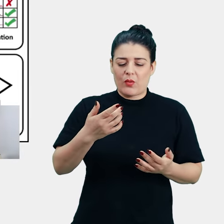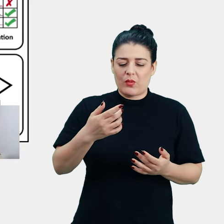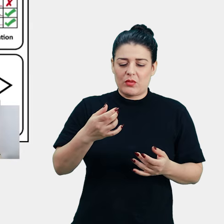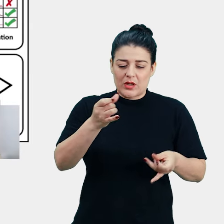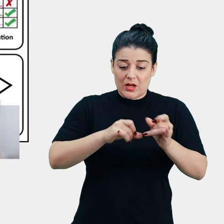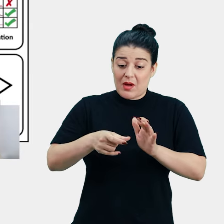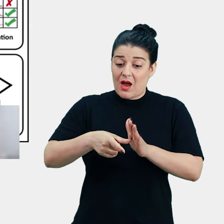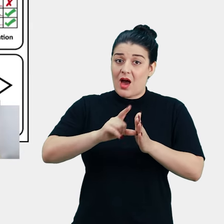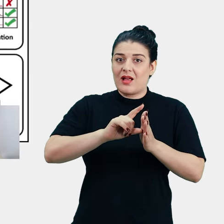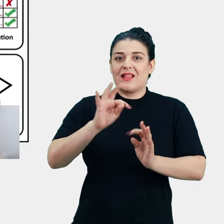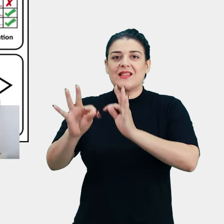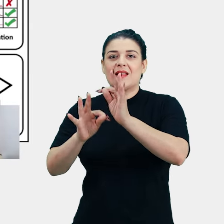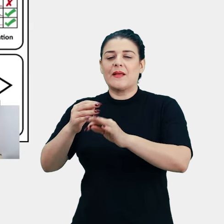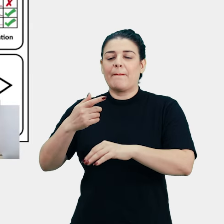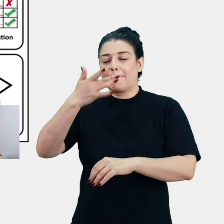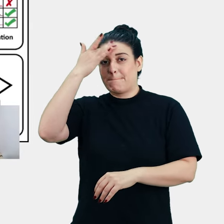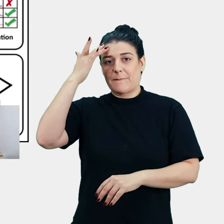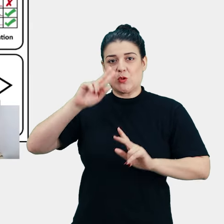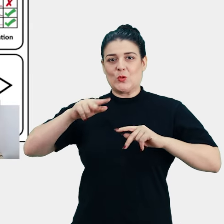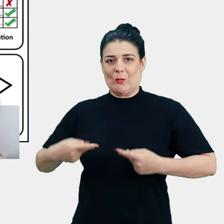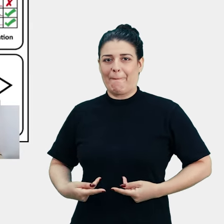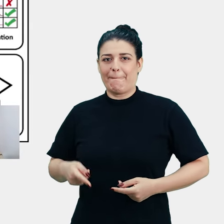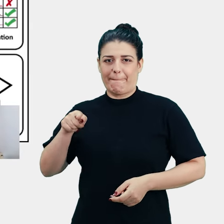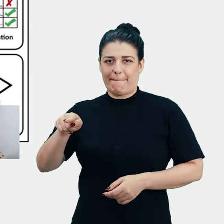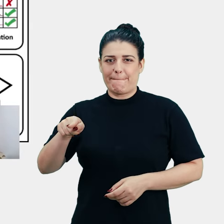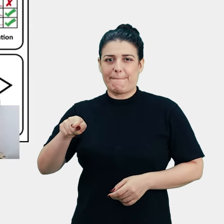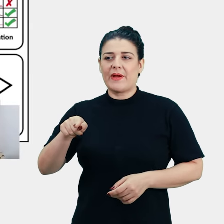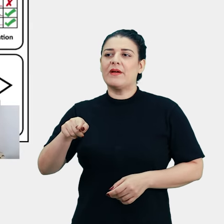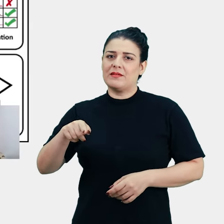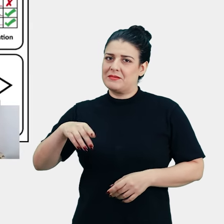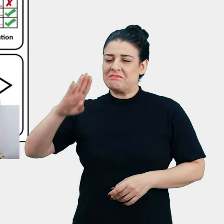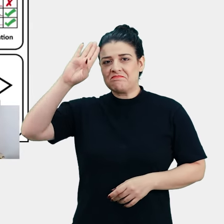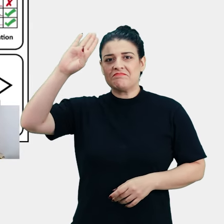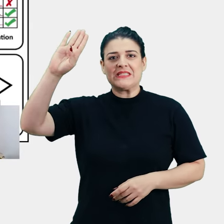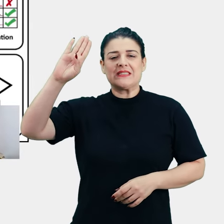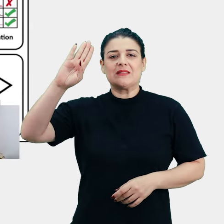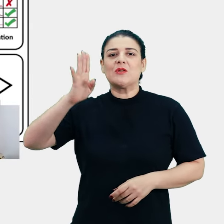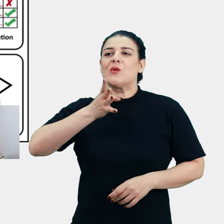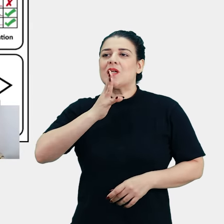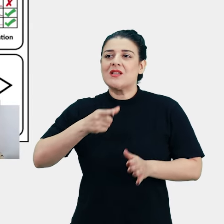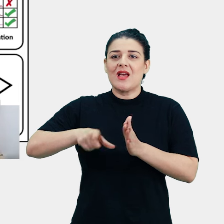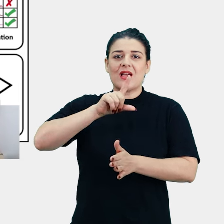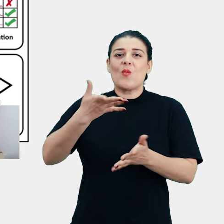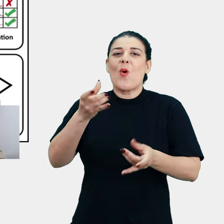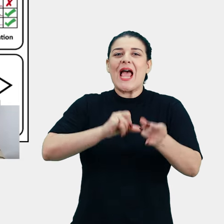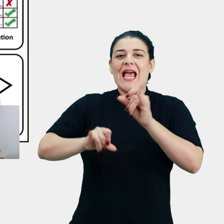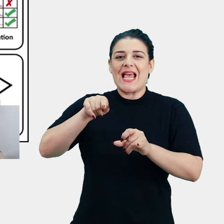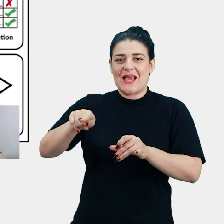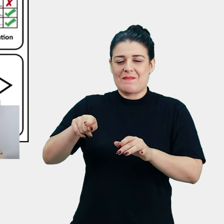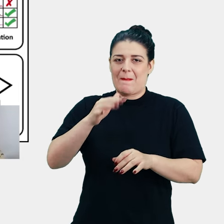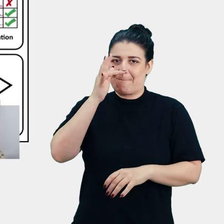teste biológico, porque antes de encaminhar para um teste biológico, pessoal, é crucial a gente conhecer a química dessa planta.